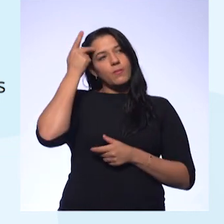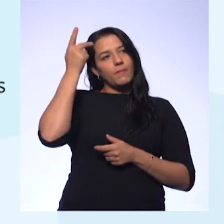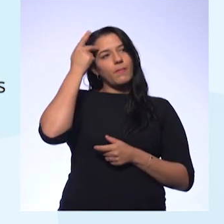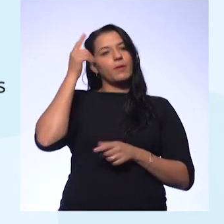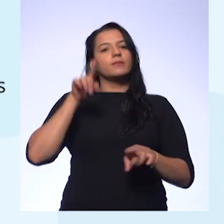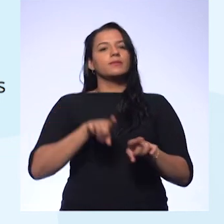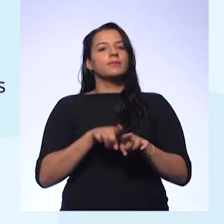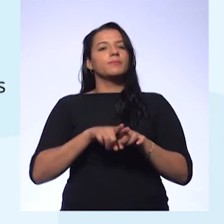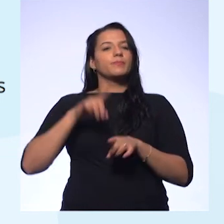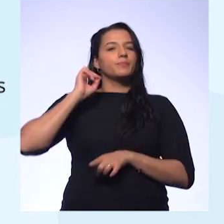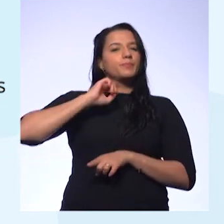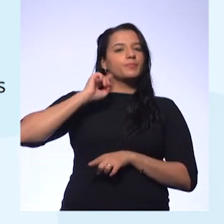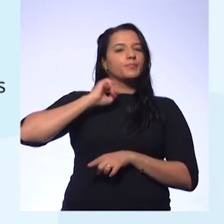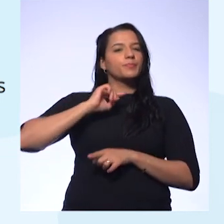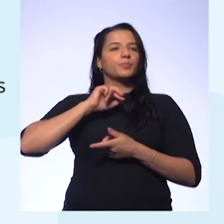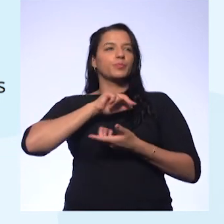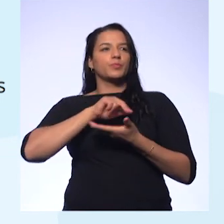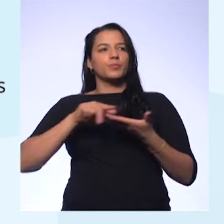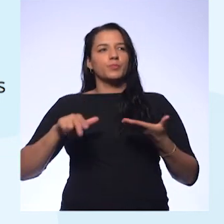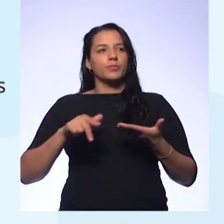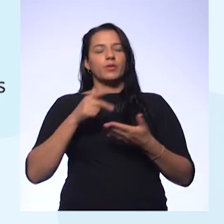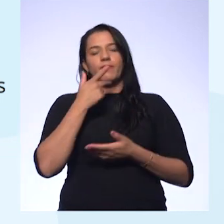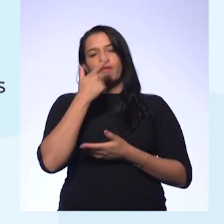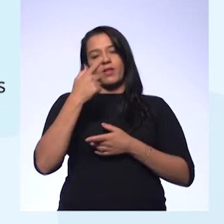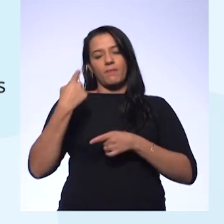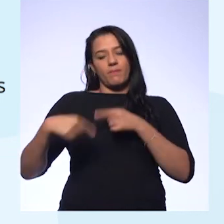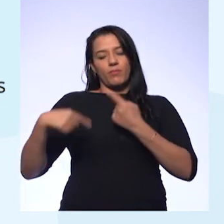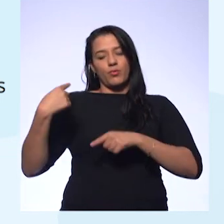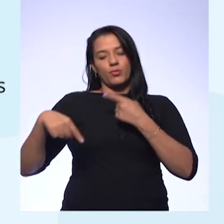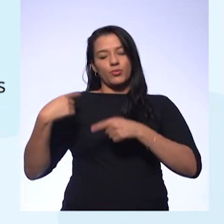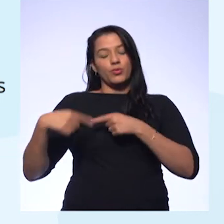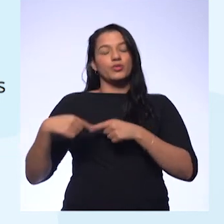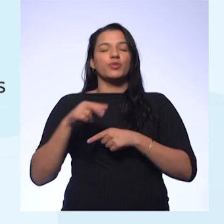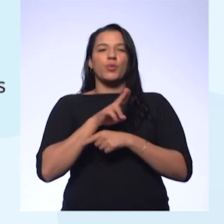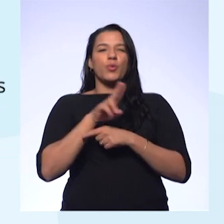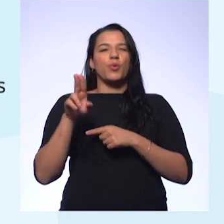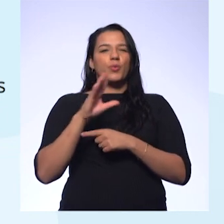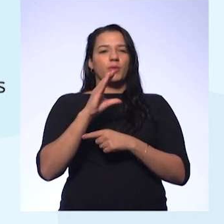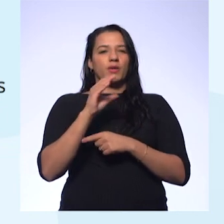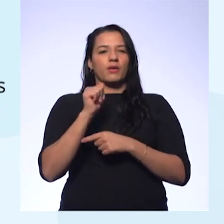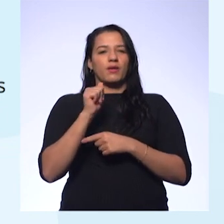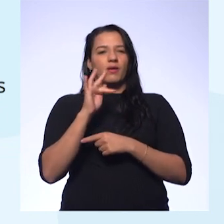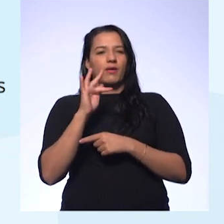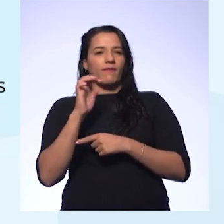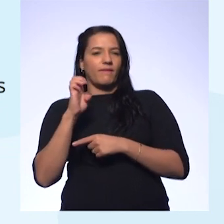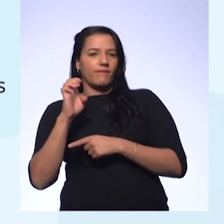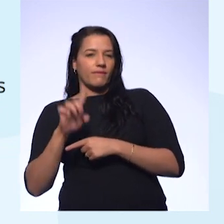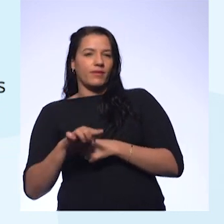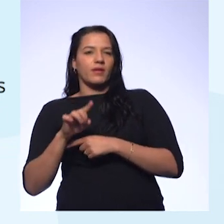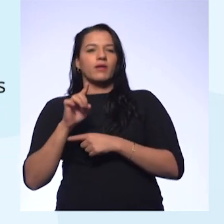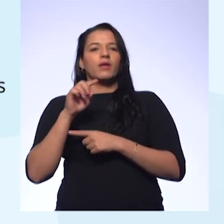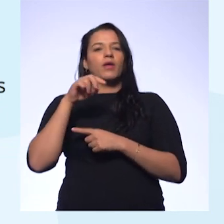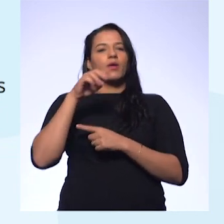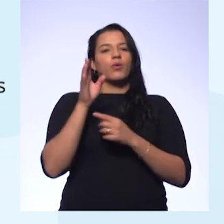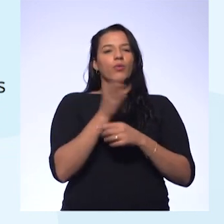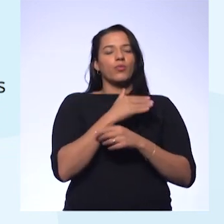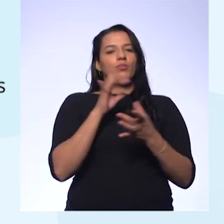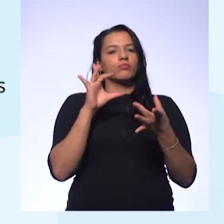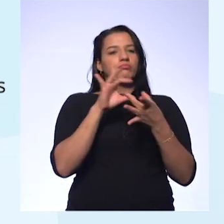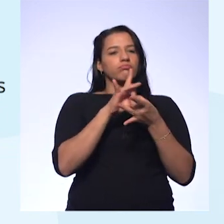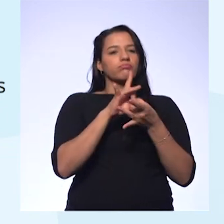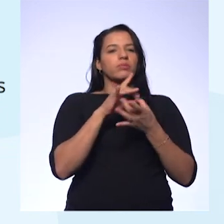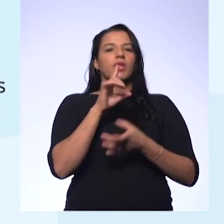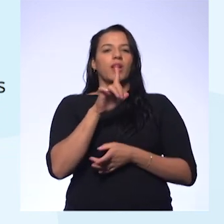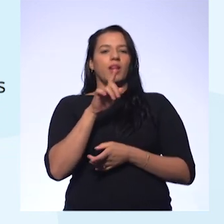Gerais, configurando a chamada política do café com leite. São Paulo, grande produtor de café, Minas Gerais,